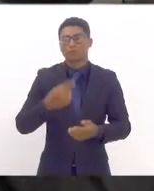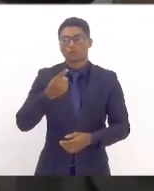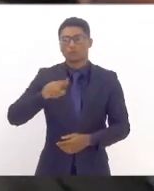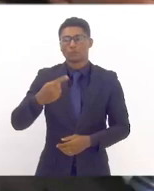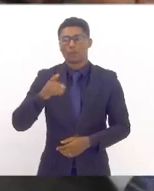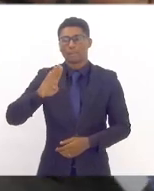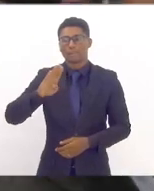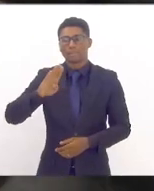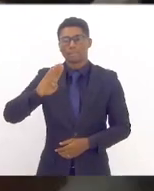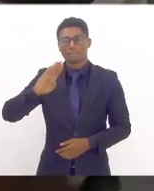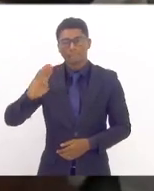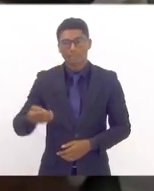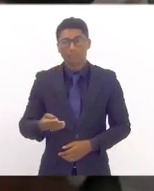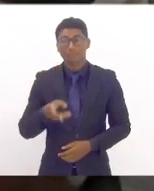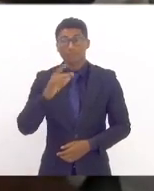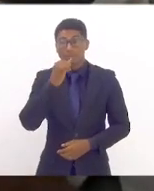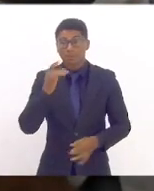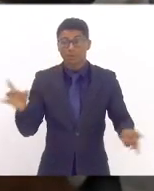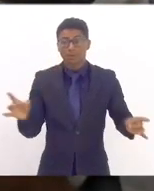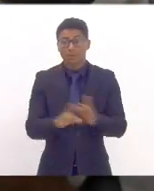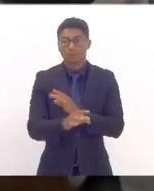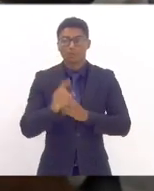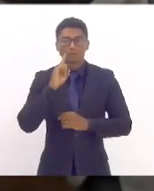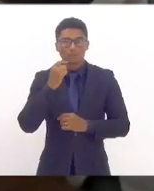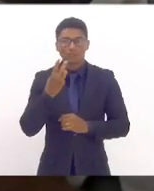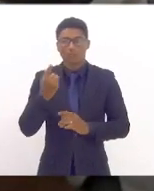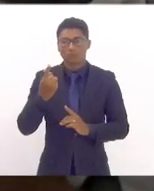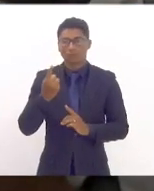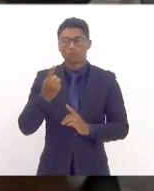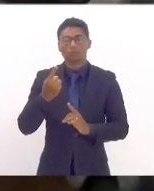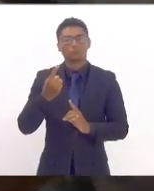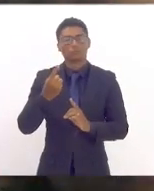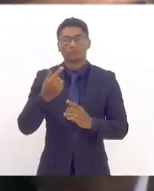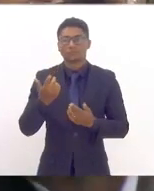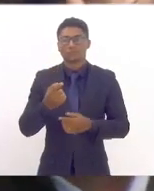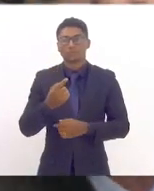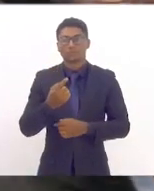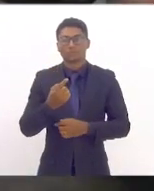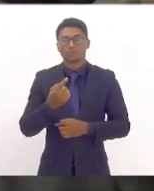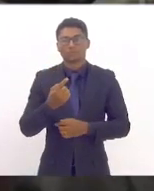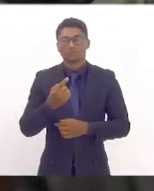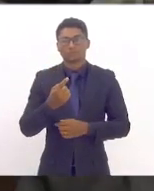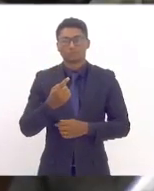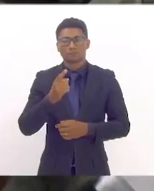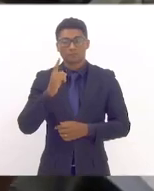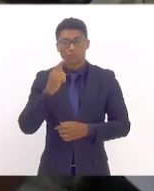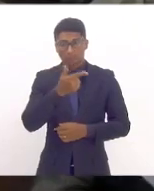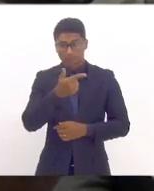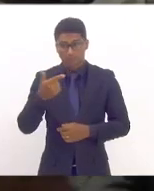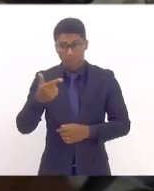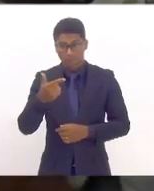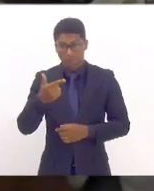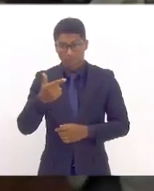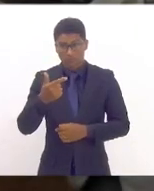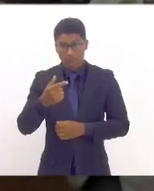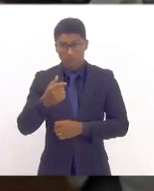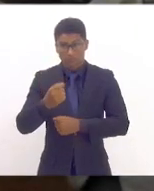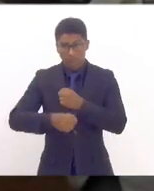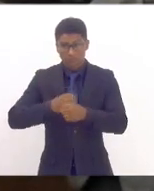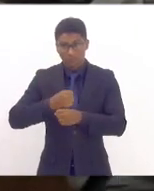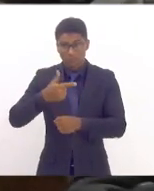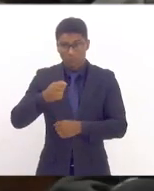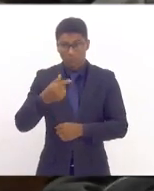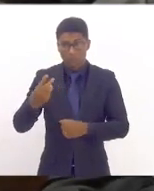acabasse em 31 um bilhão e meio não é gasto se acabasse em 22 não seria gasto em 23 mas